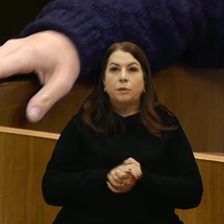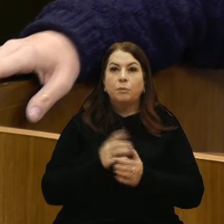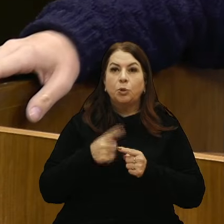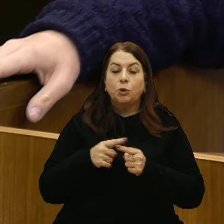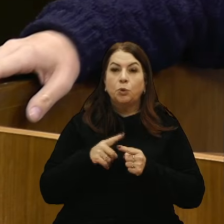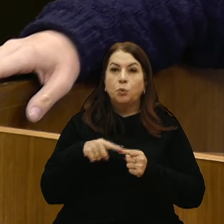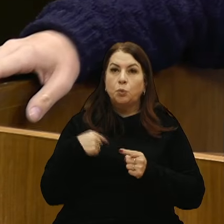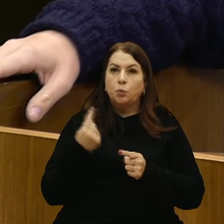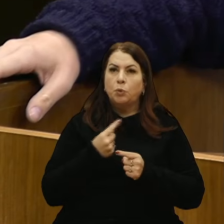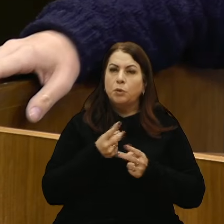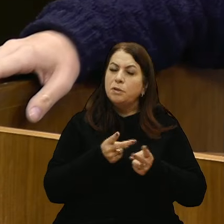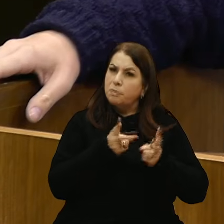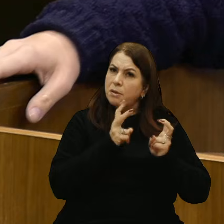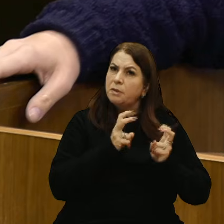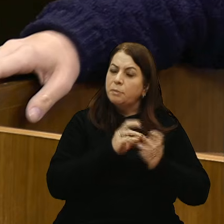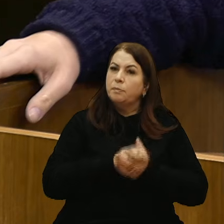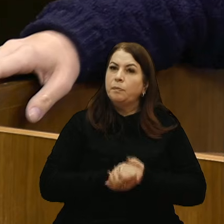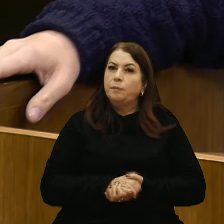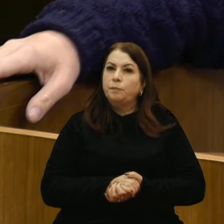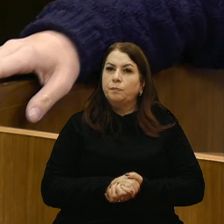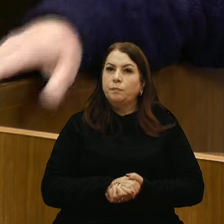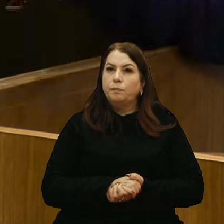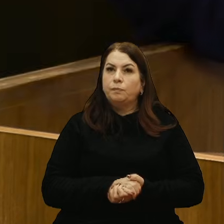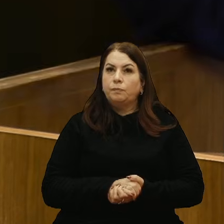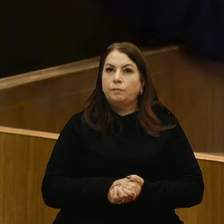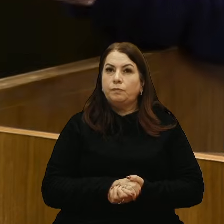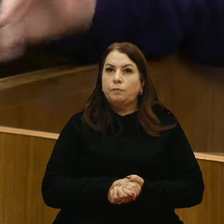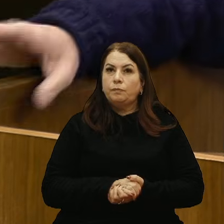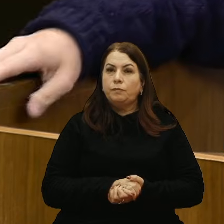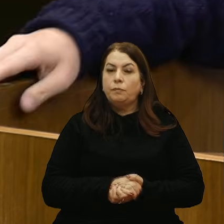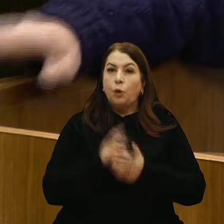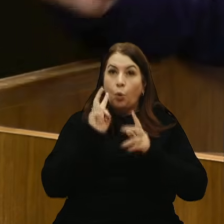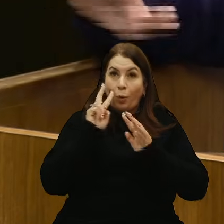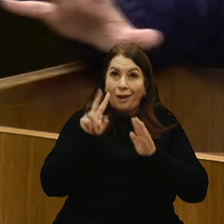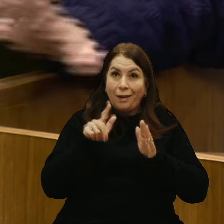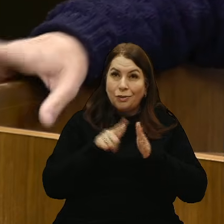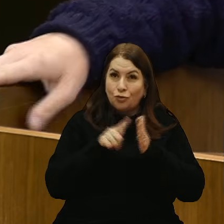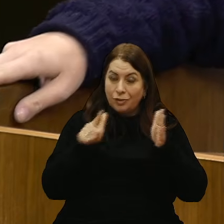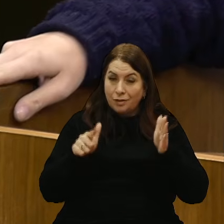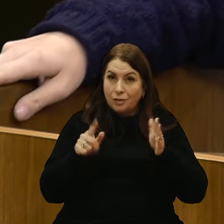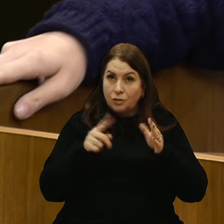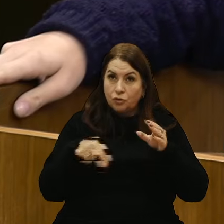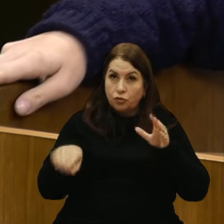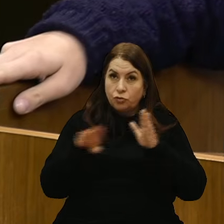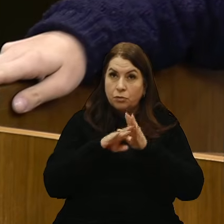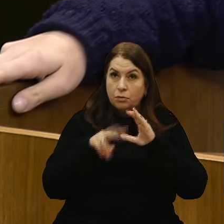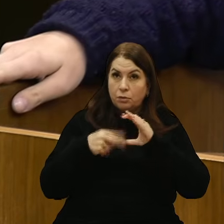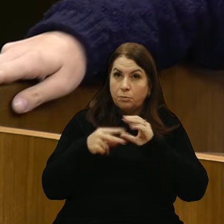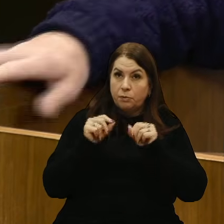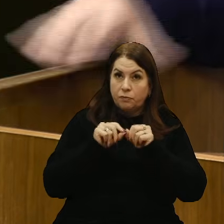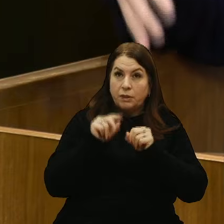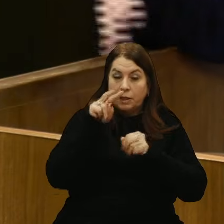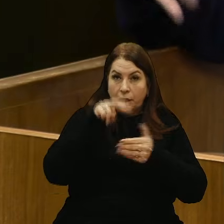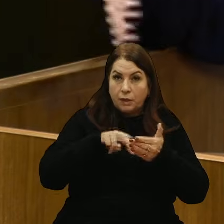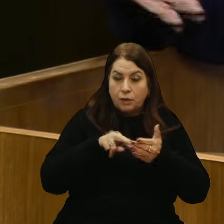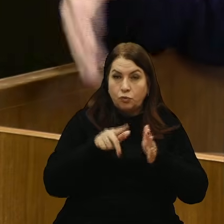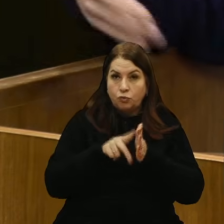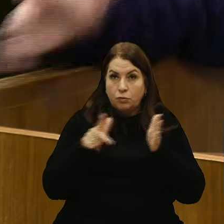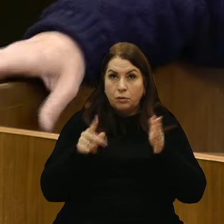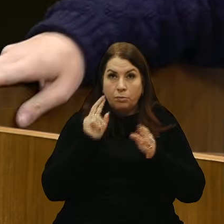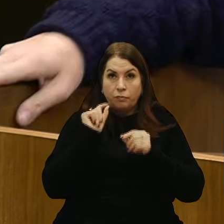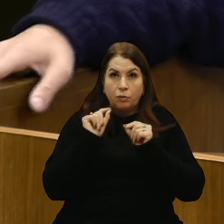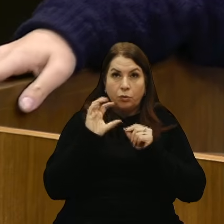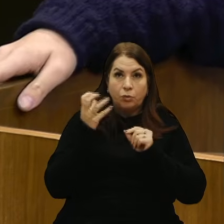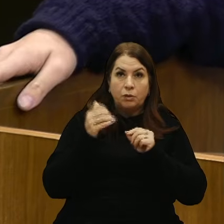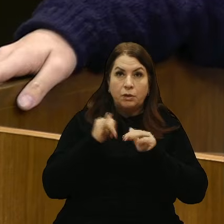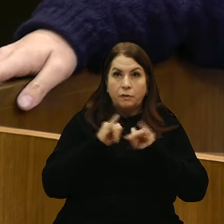quando nós percebemos que olhava os jornais, chego na Câmara, a primeira coisa que eu faço é isso, para poder ver o que está